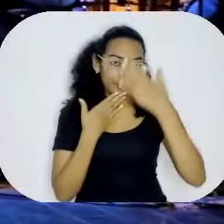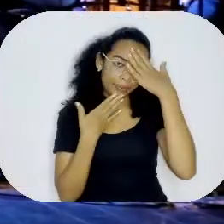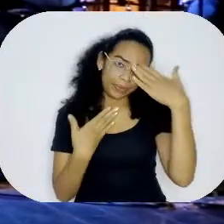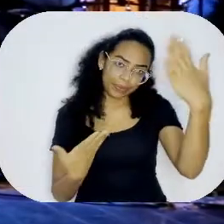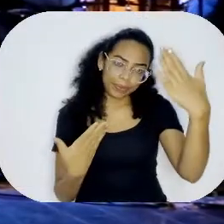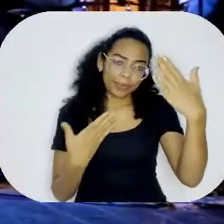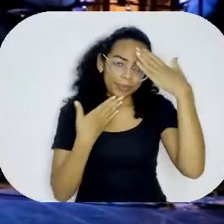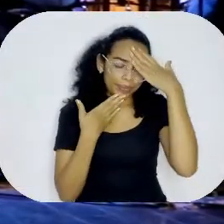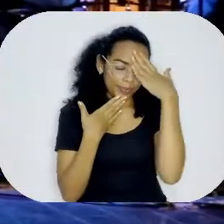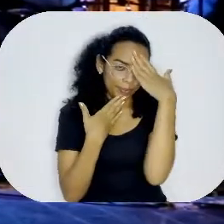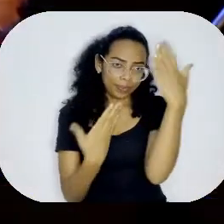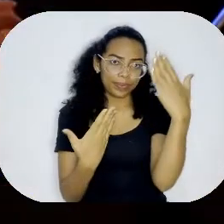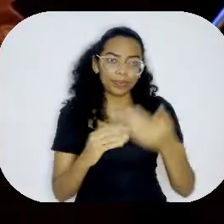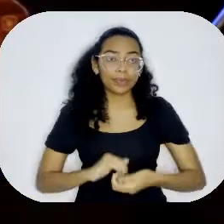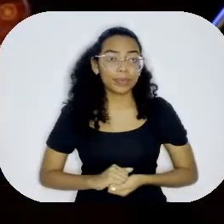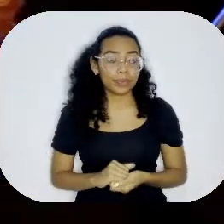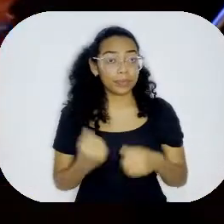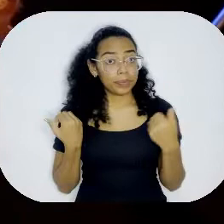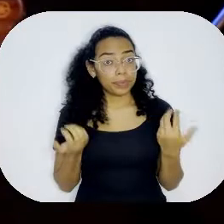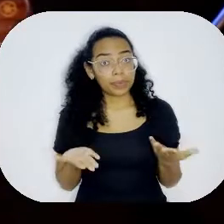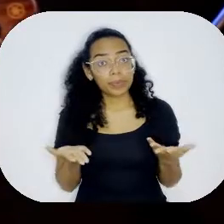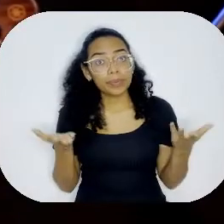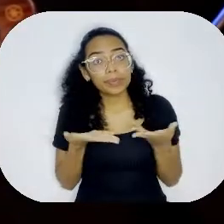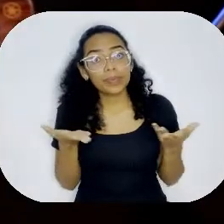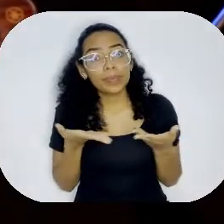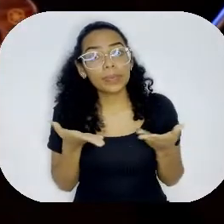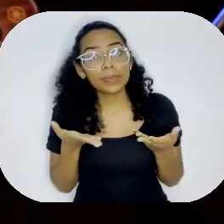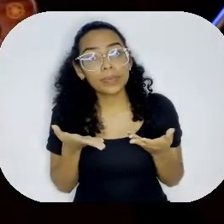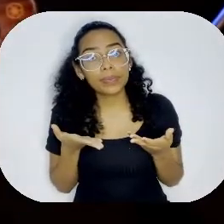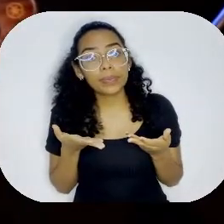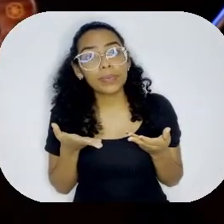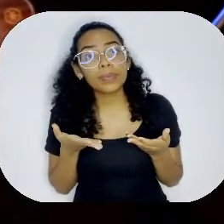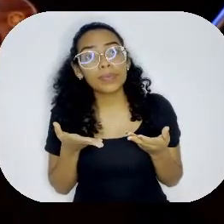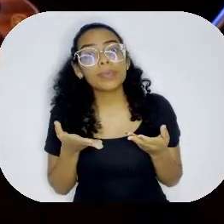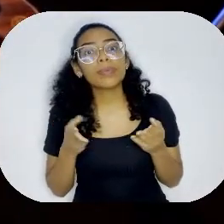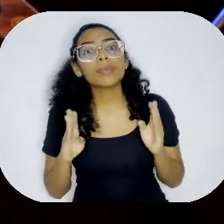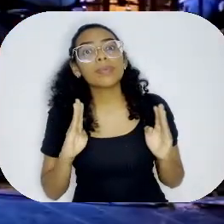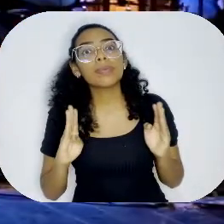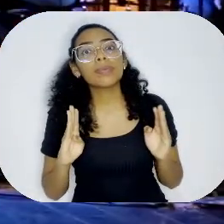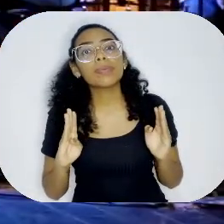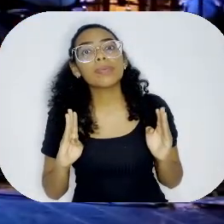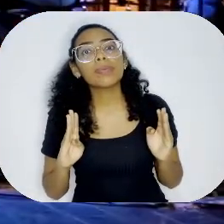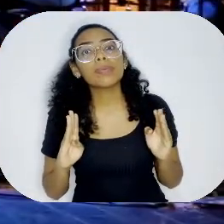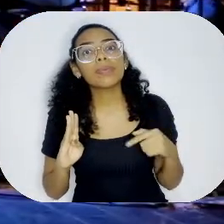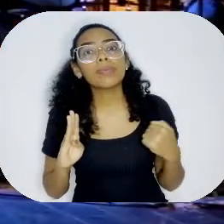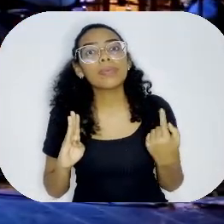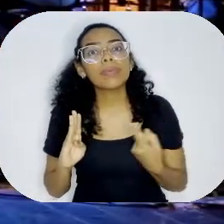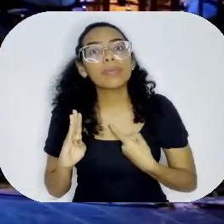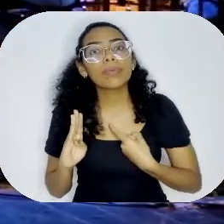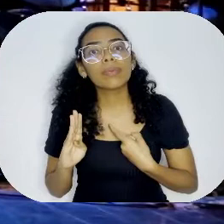coração. Obrigado, gente. Gratidão plena. Nesse ensaio interativo, eu conheci algumas pessoas interagiram